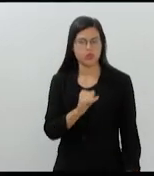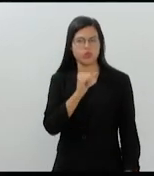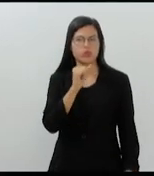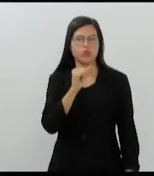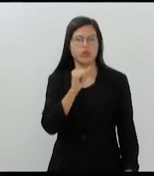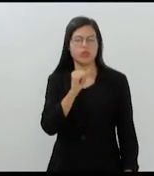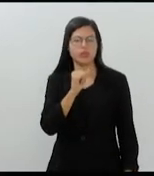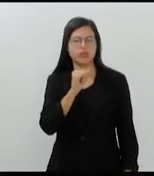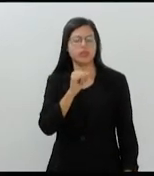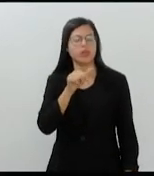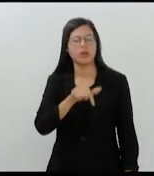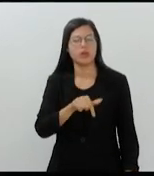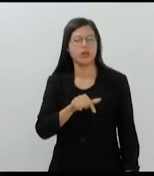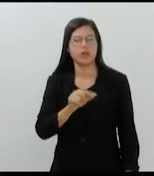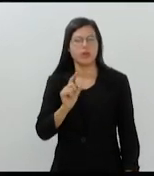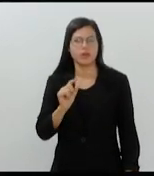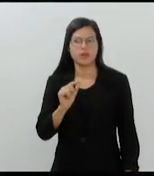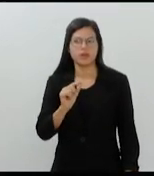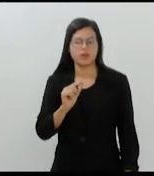que a CCJ